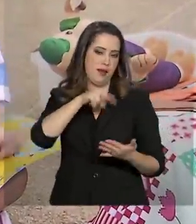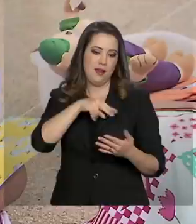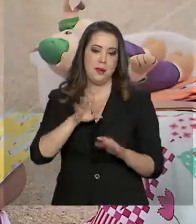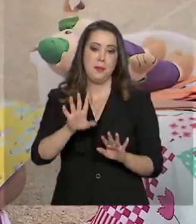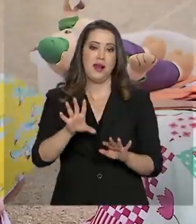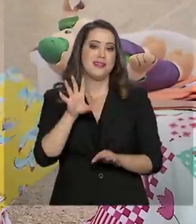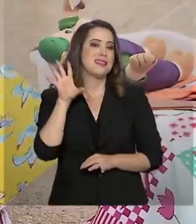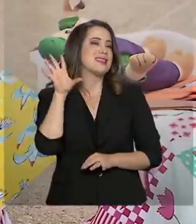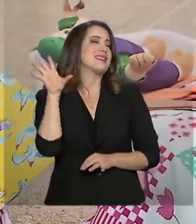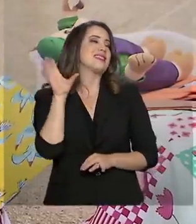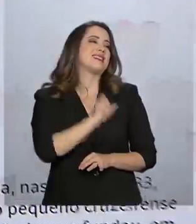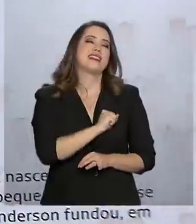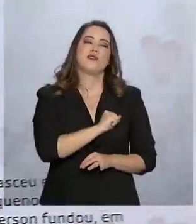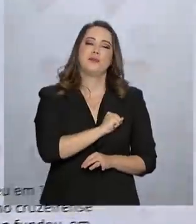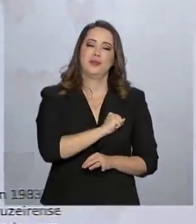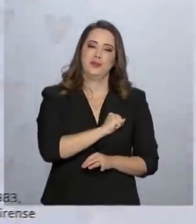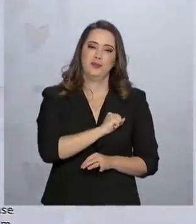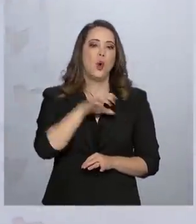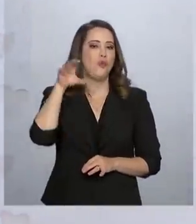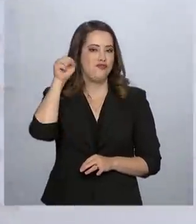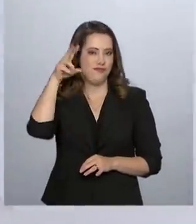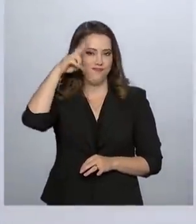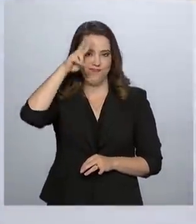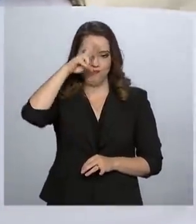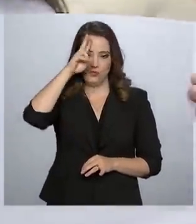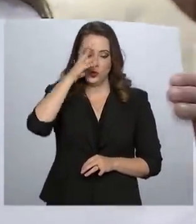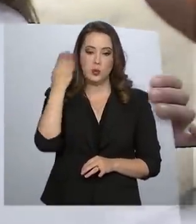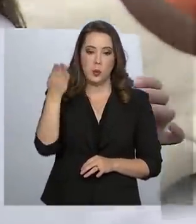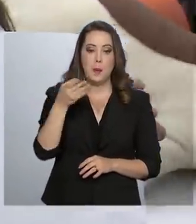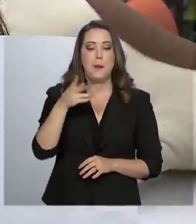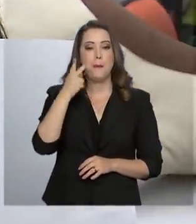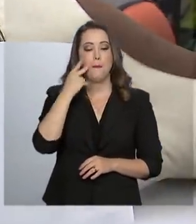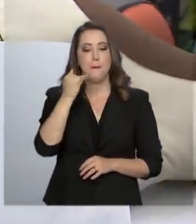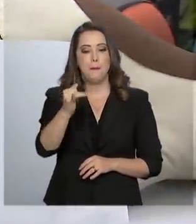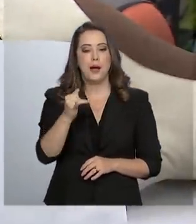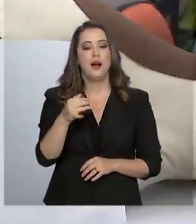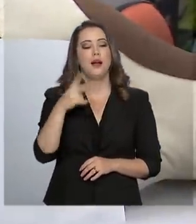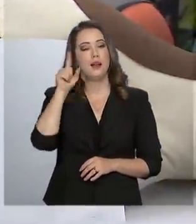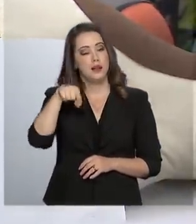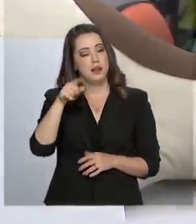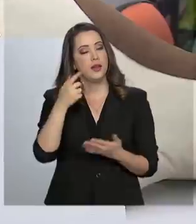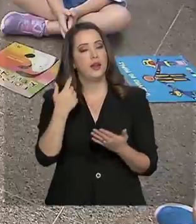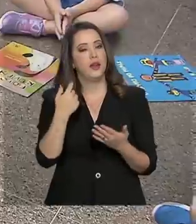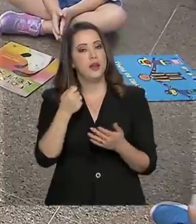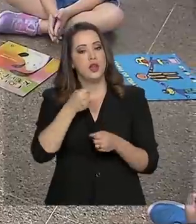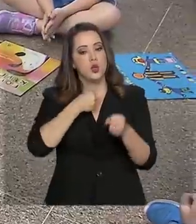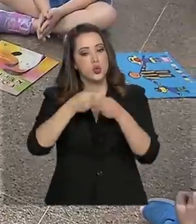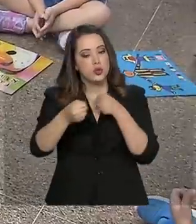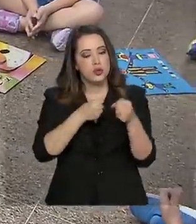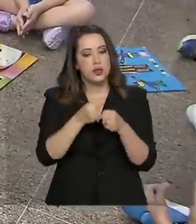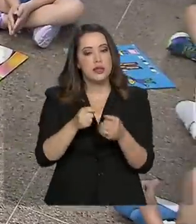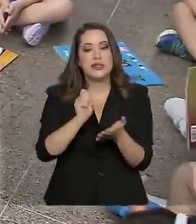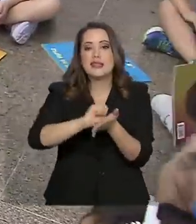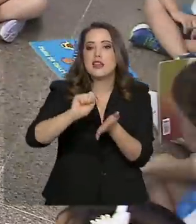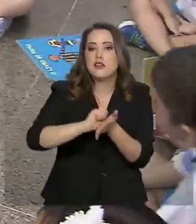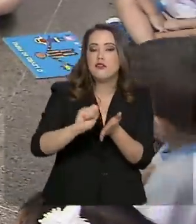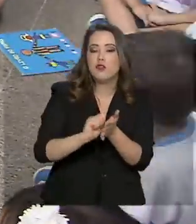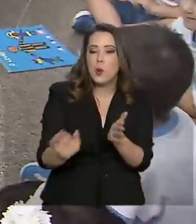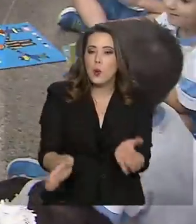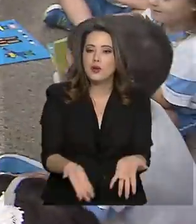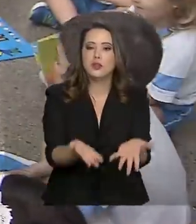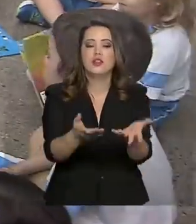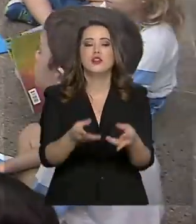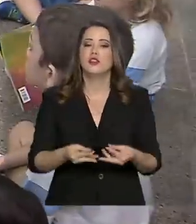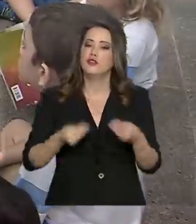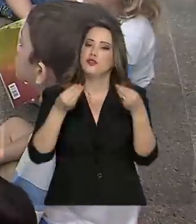mas adora histórias o pai da menina jornalista escreveu um livro só pra ela em que incentiva a filha a